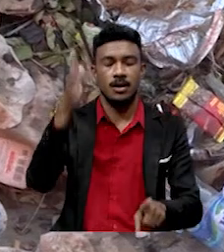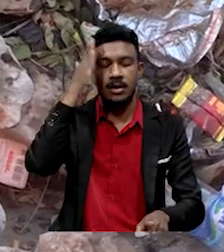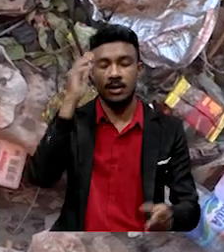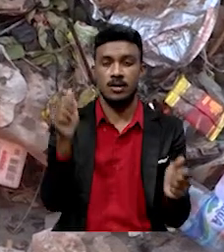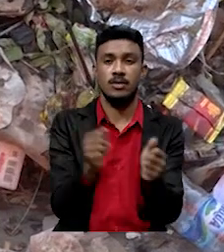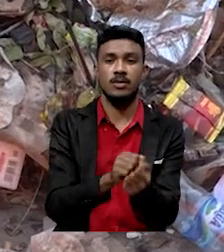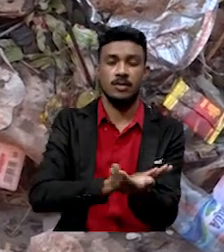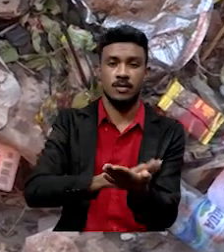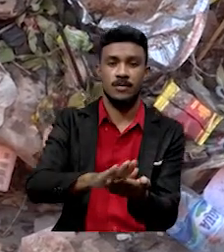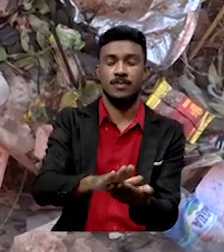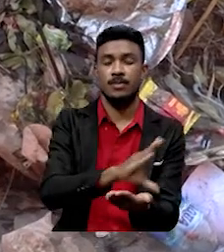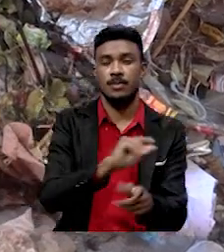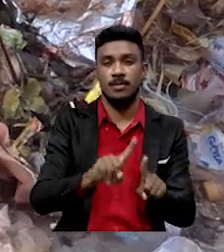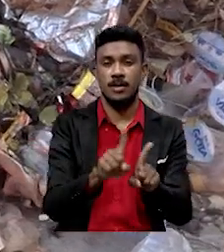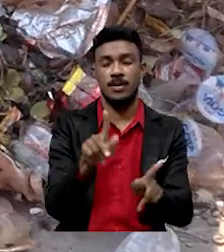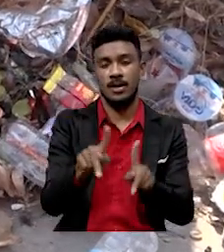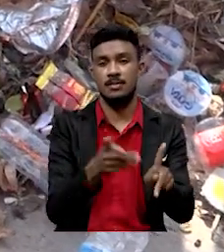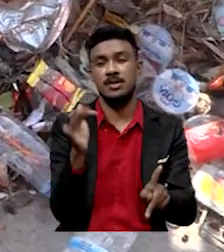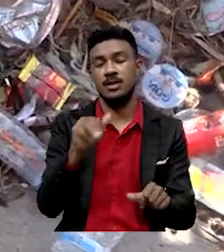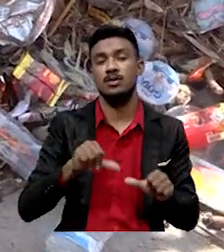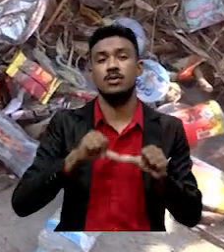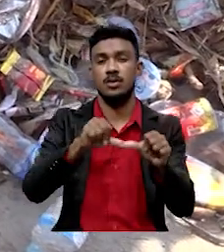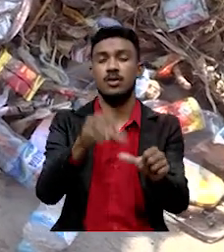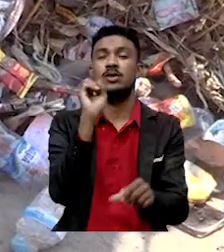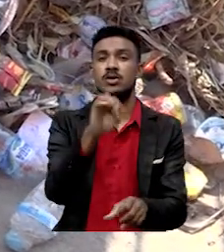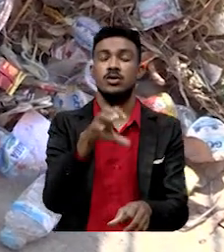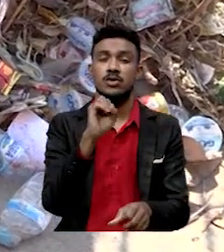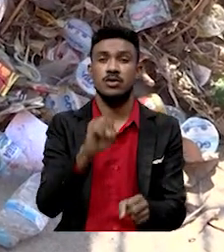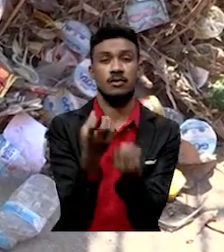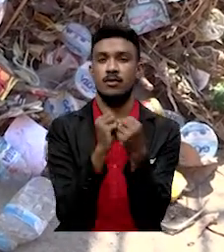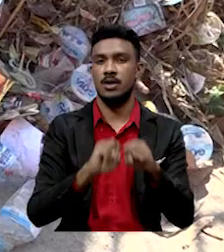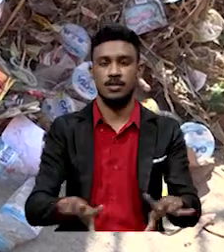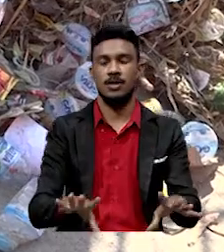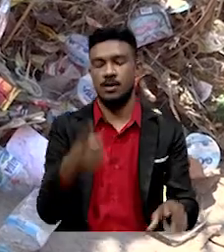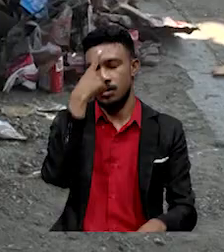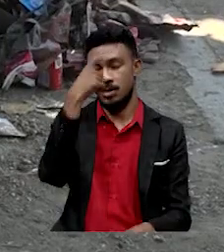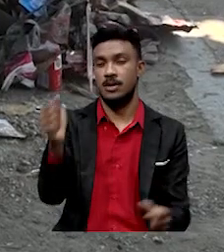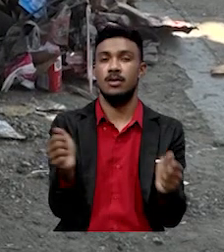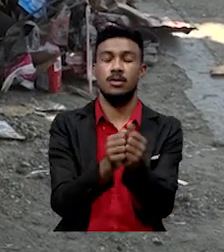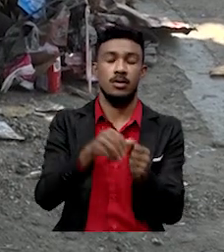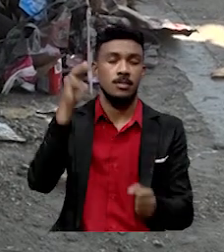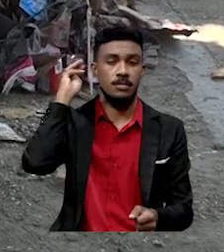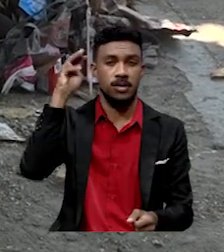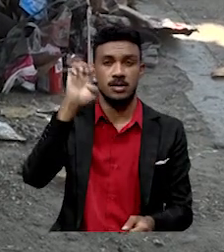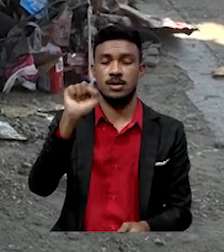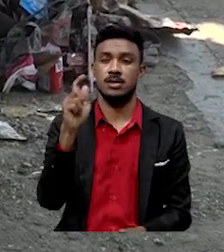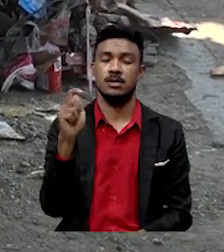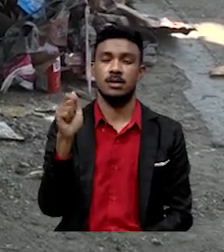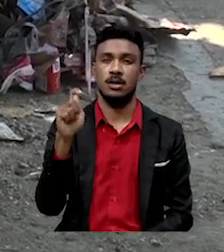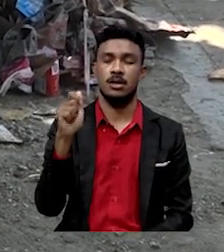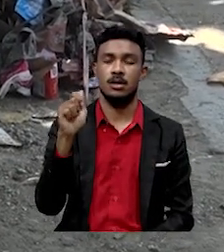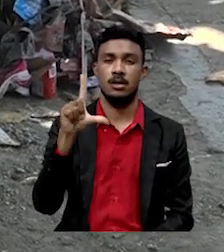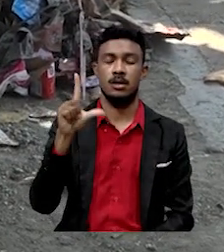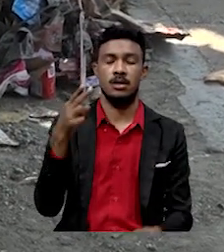pessoal limpeza maibe sidadaun sira kontinua soe fuer arbiru. Tamba ne'e, Ministro da Administração Estatal, Miguel Pereira